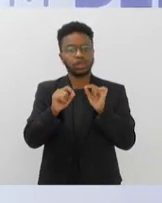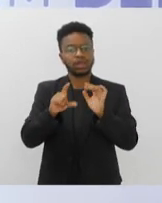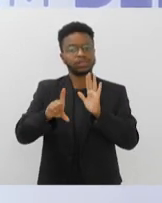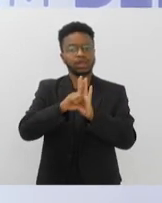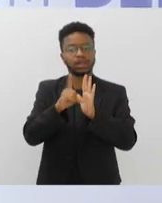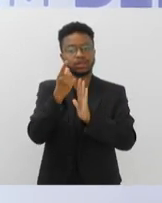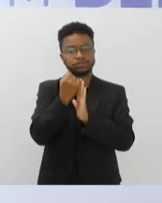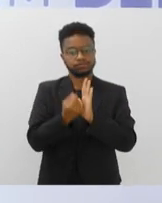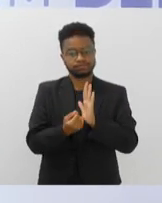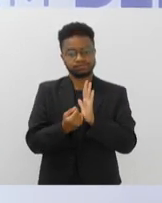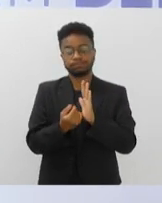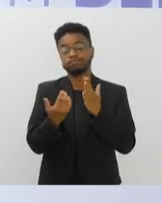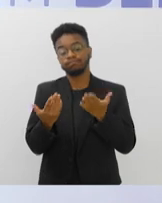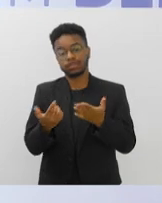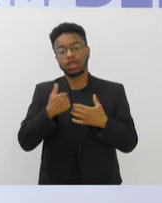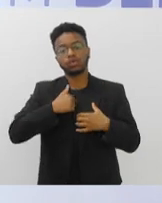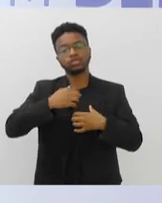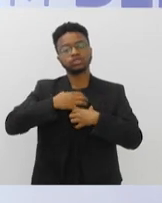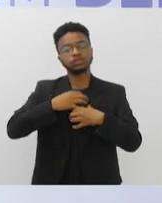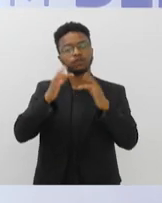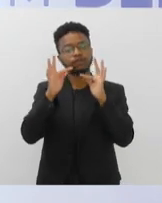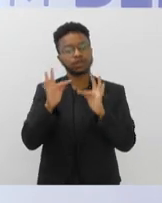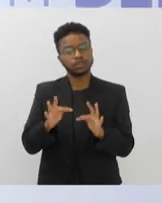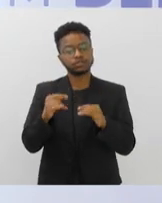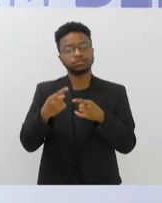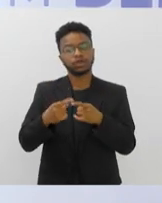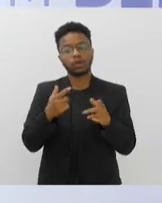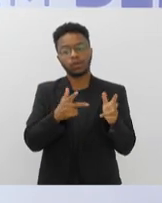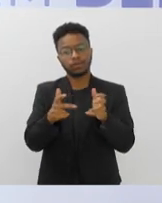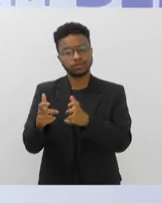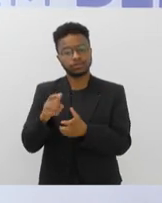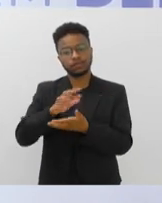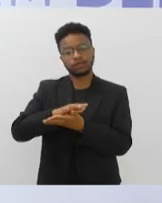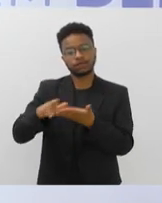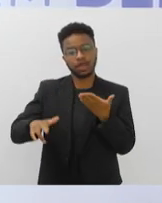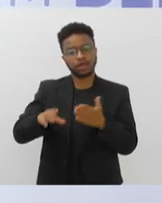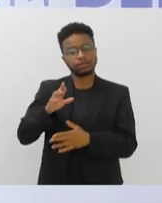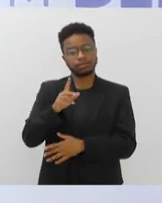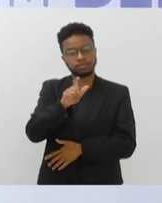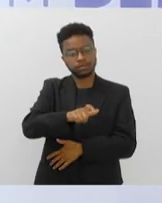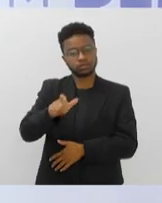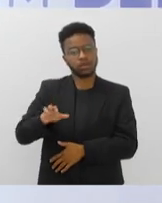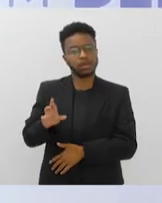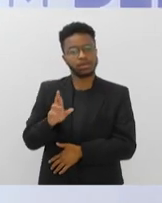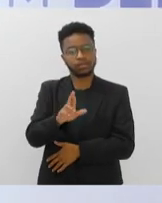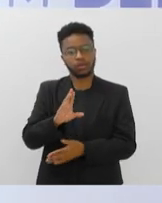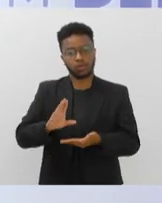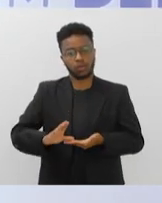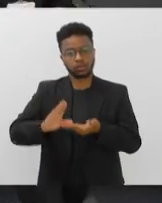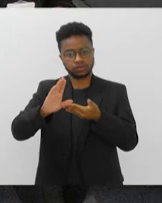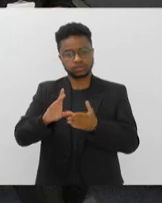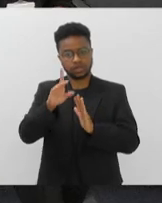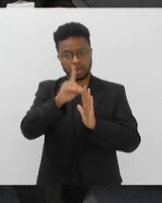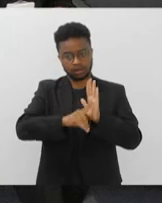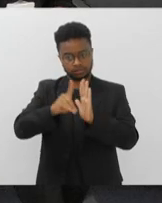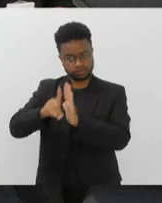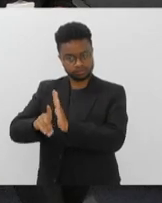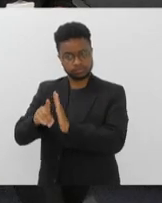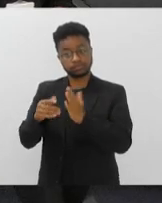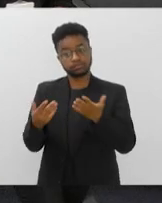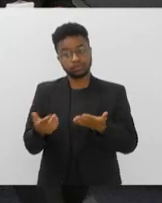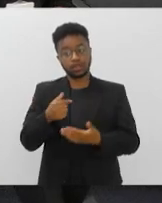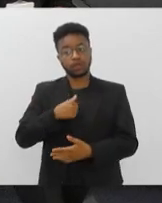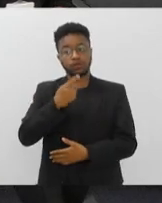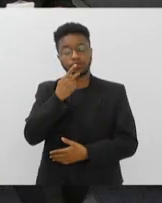orçamentárias e aqui eu fico muito feliz que eu vejo a presença de inúmeros conselhos representantes de conselhos de direitos né Eu falo